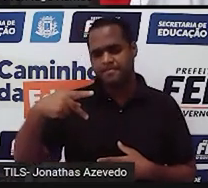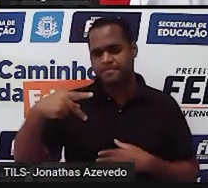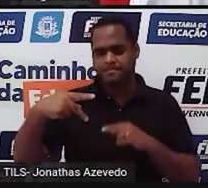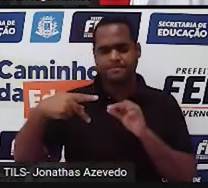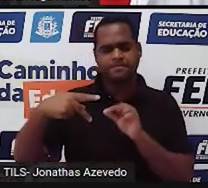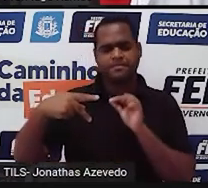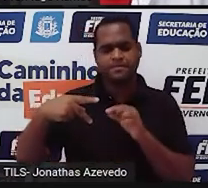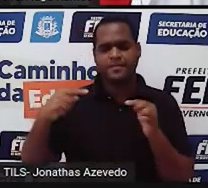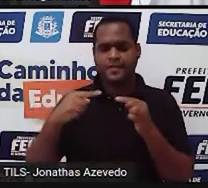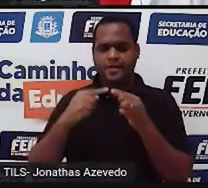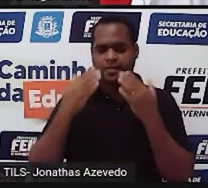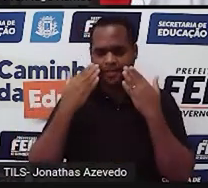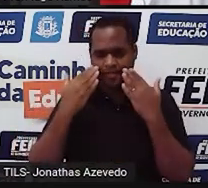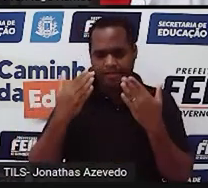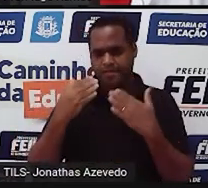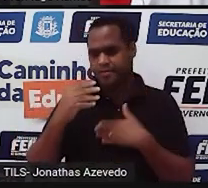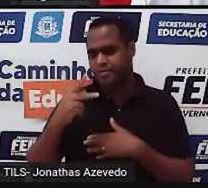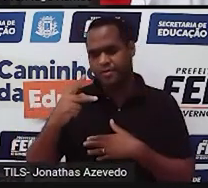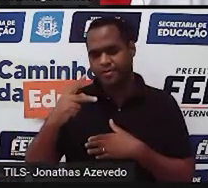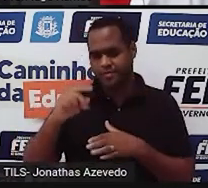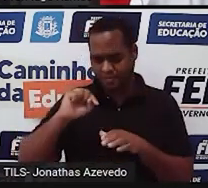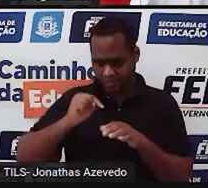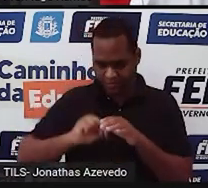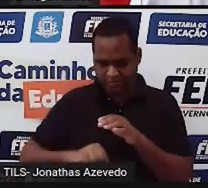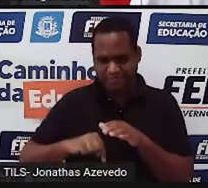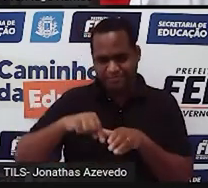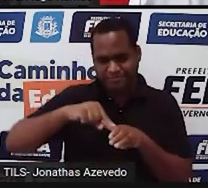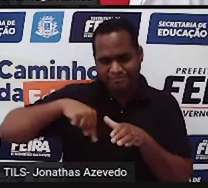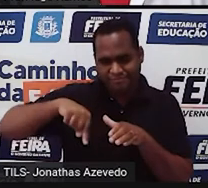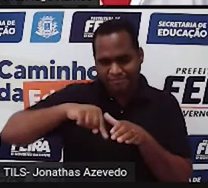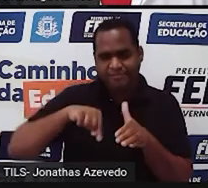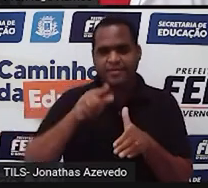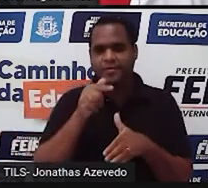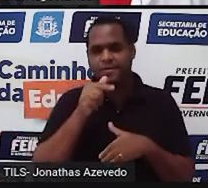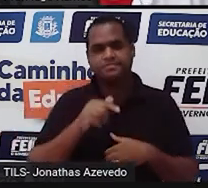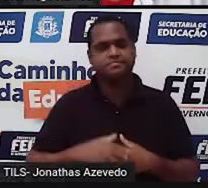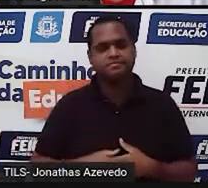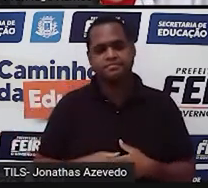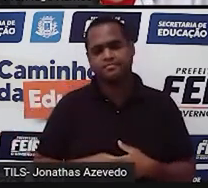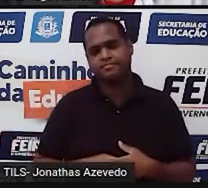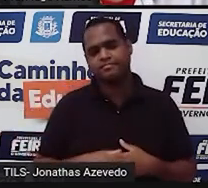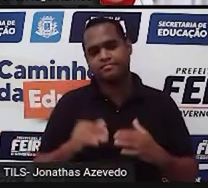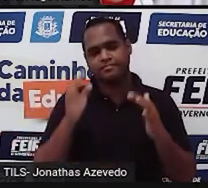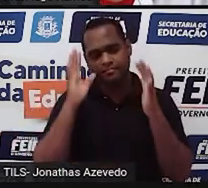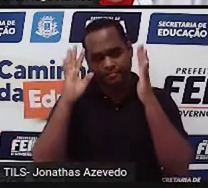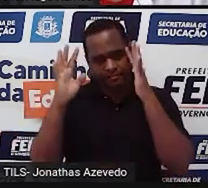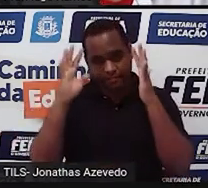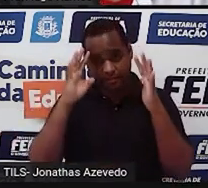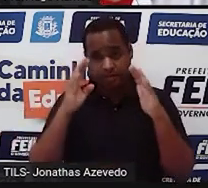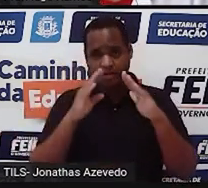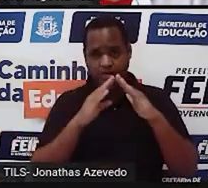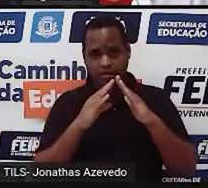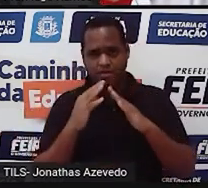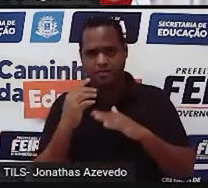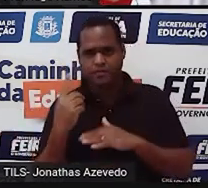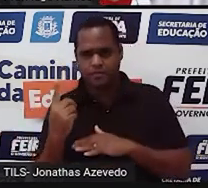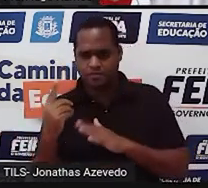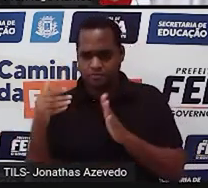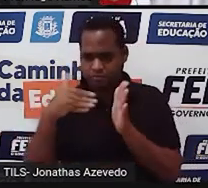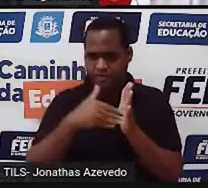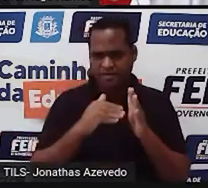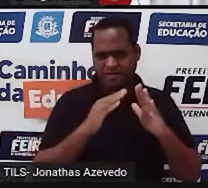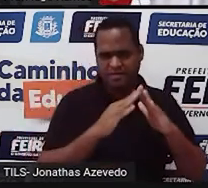Vai representar o curso Então você pensou assim ó se da casa um até a casa